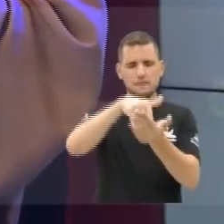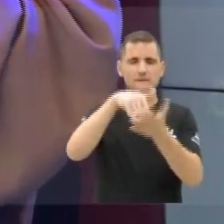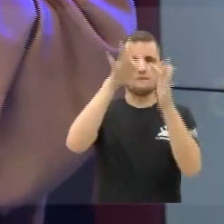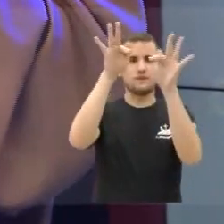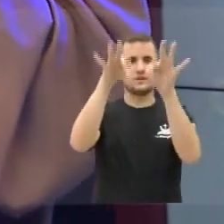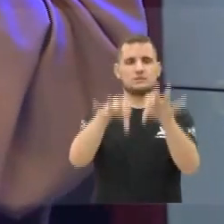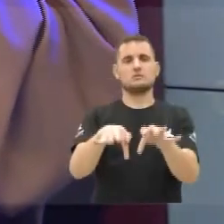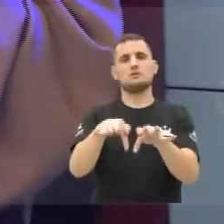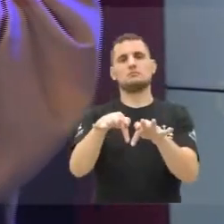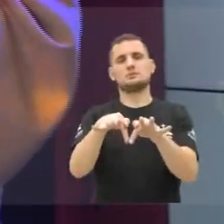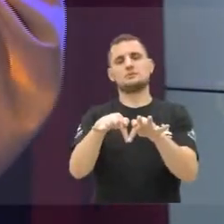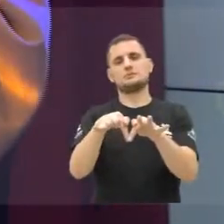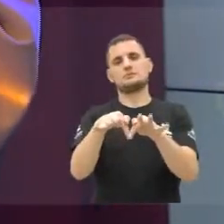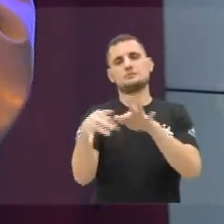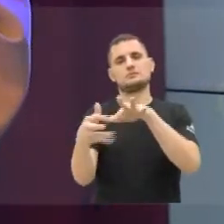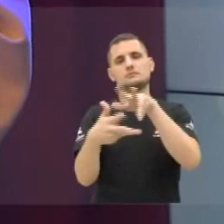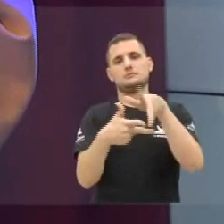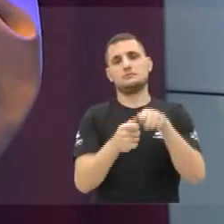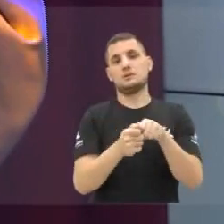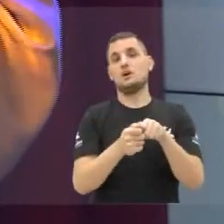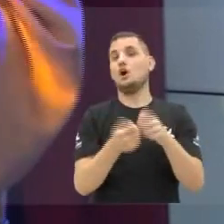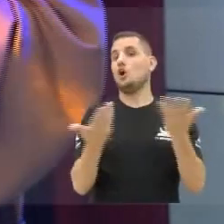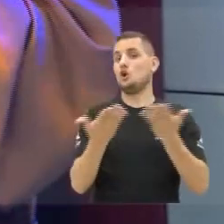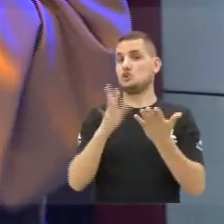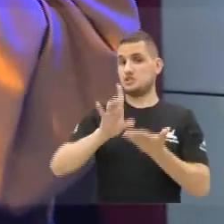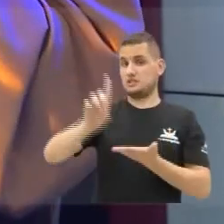Deus escolheu essa noite para levantar você.